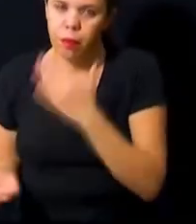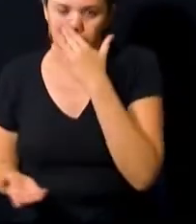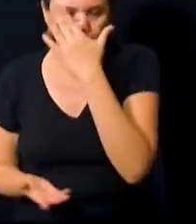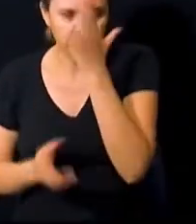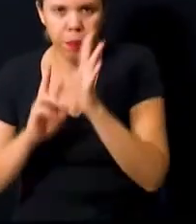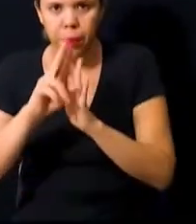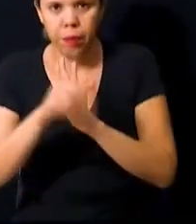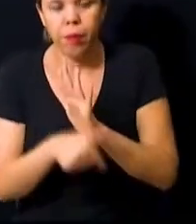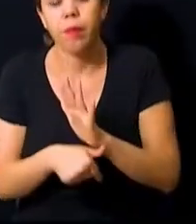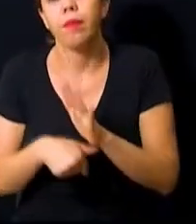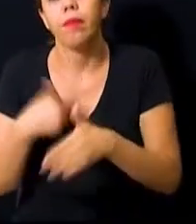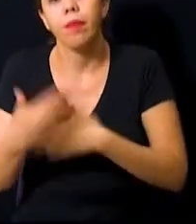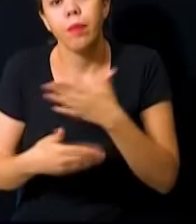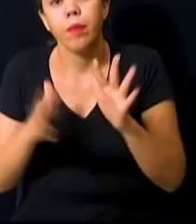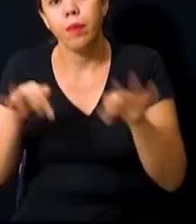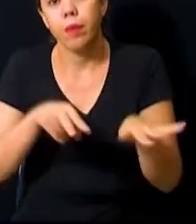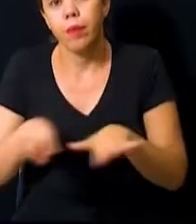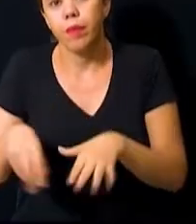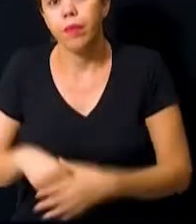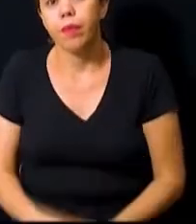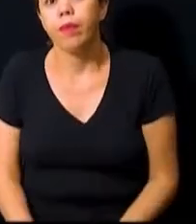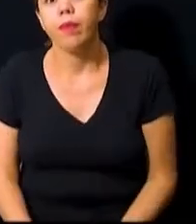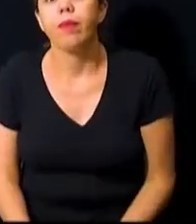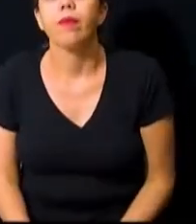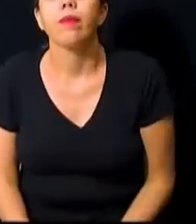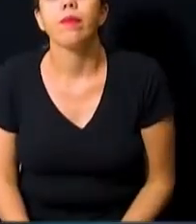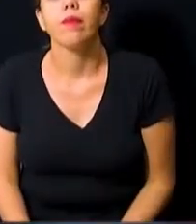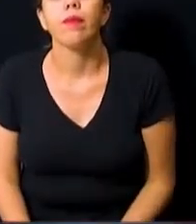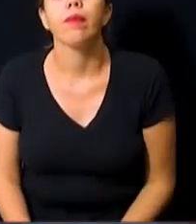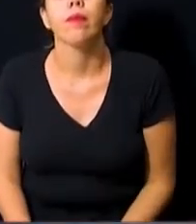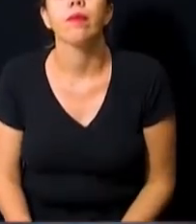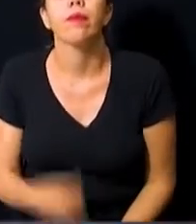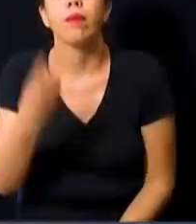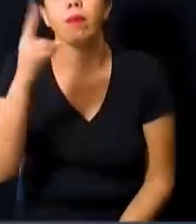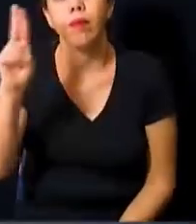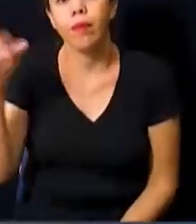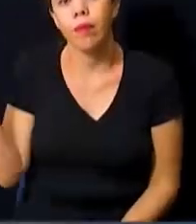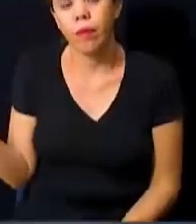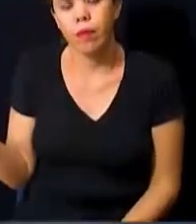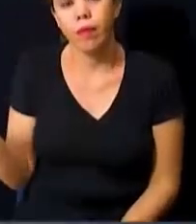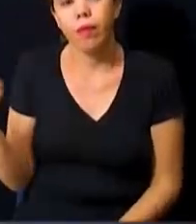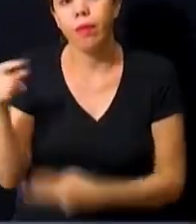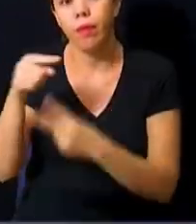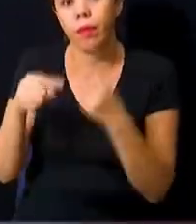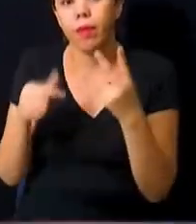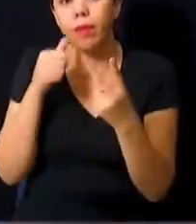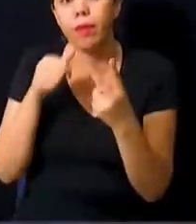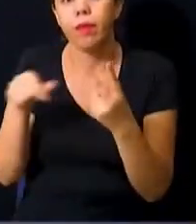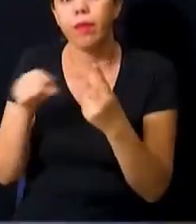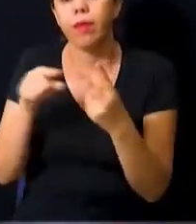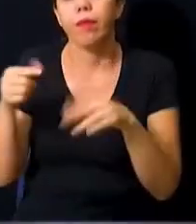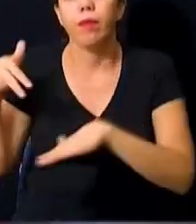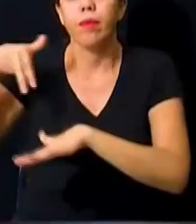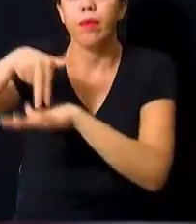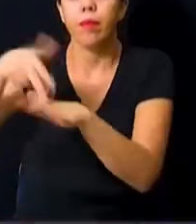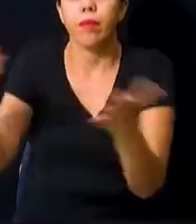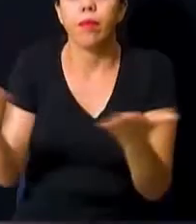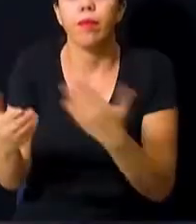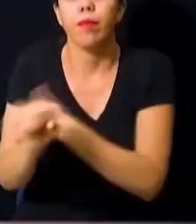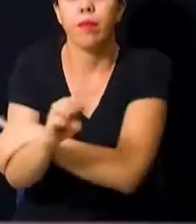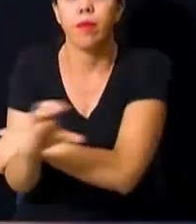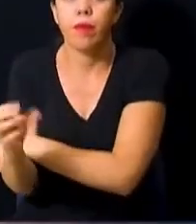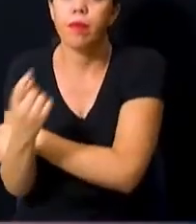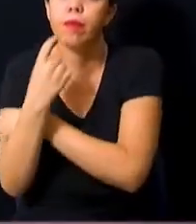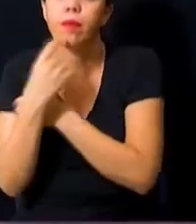música, porque serão vários ritmos este final de semana. O duo Salomão Soares e Vanessa Moreno